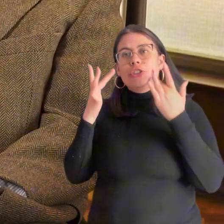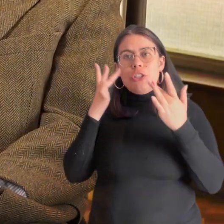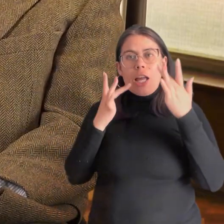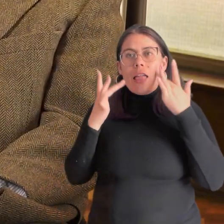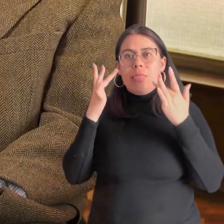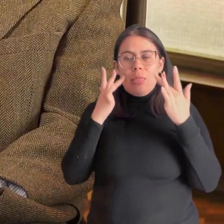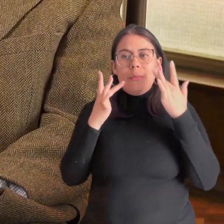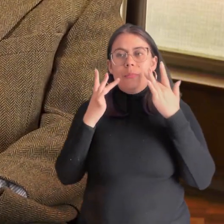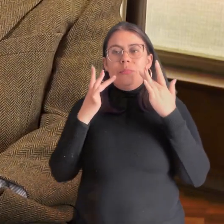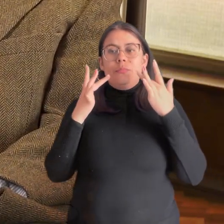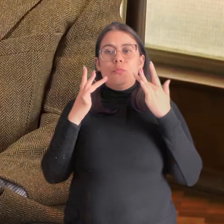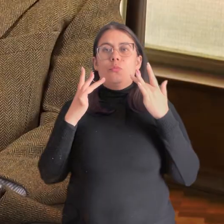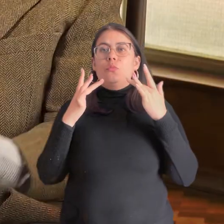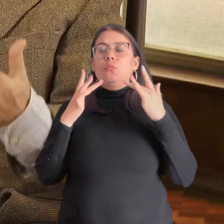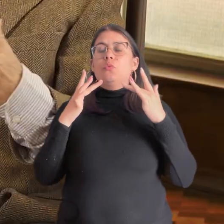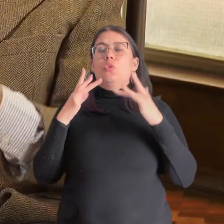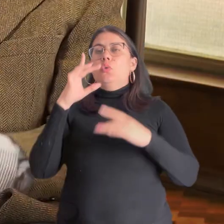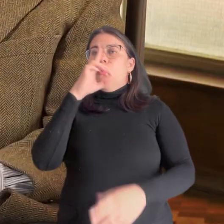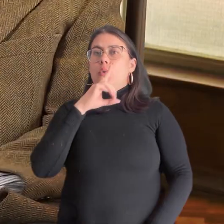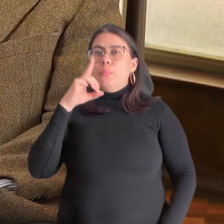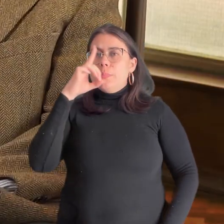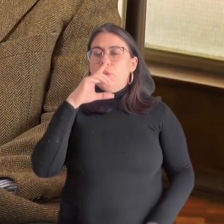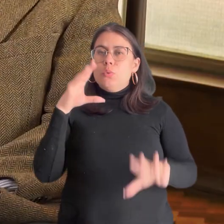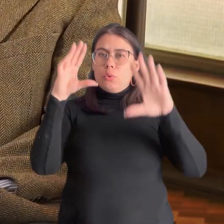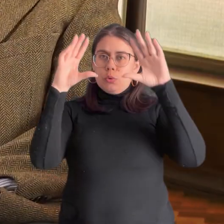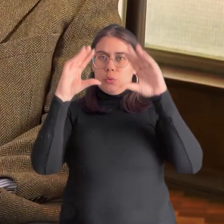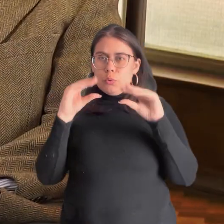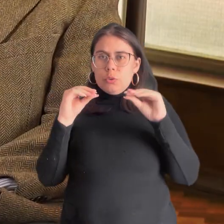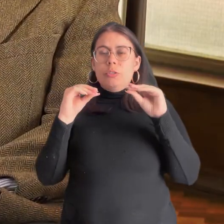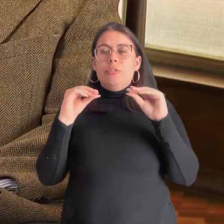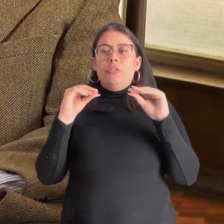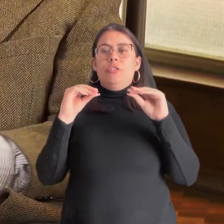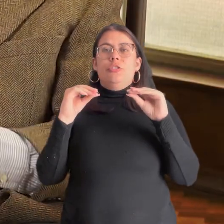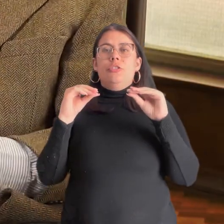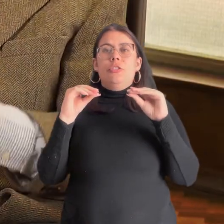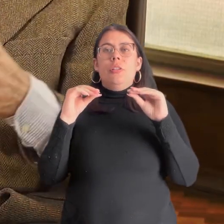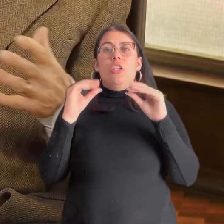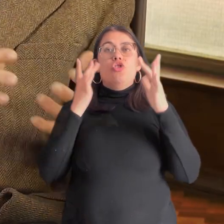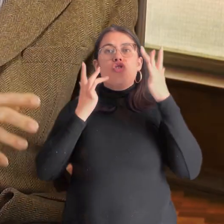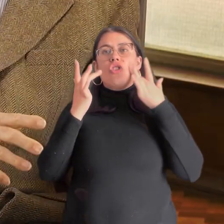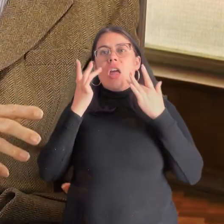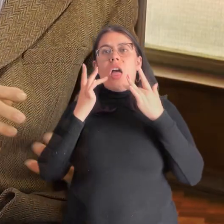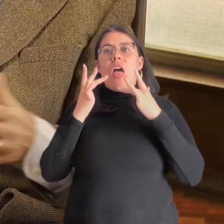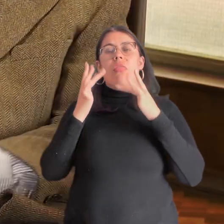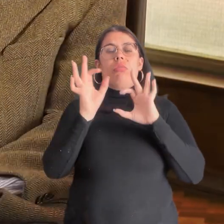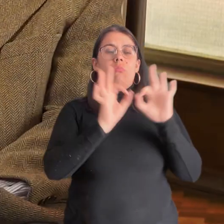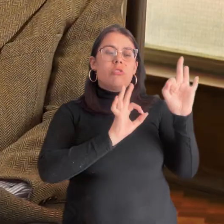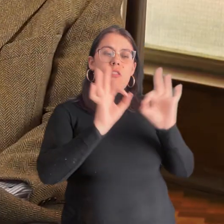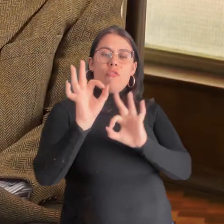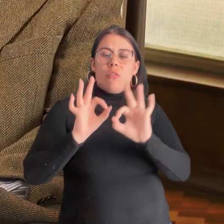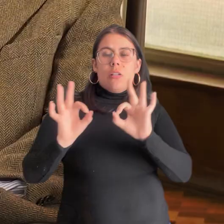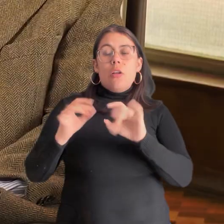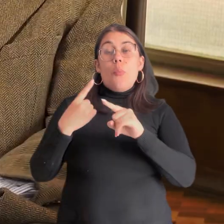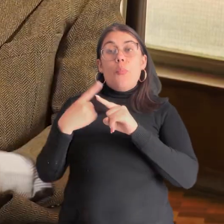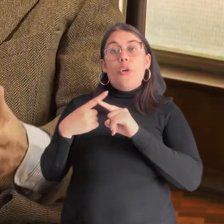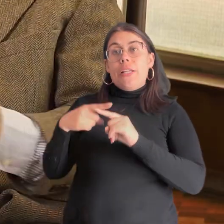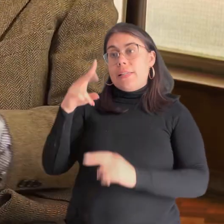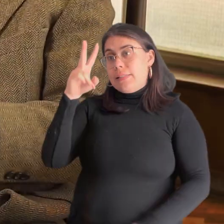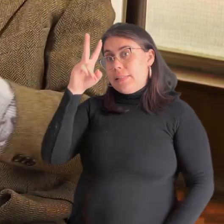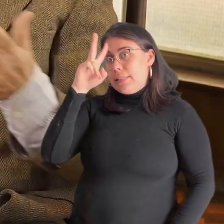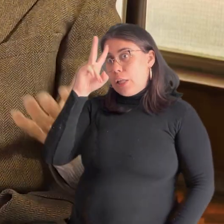repertório. Domingo à noite se desmontava o cenário do teatro, porque na segunda-feira tinha uma